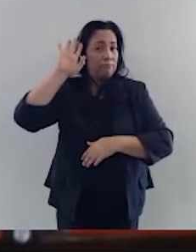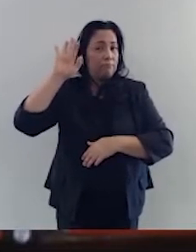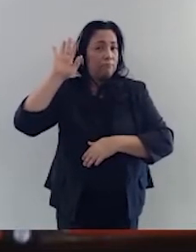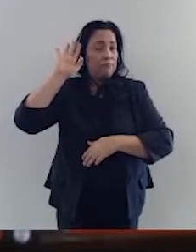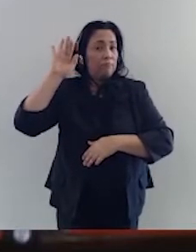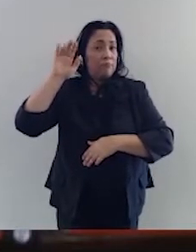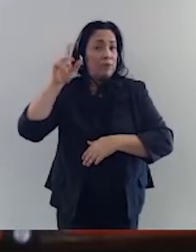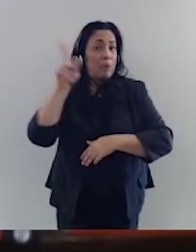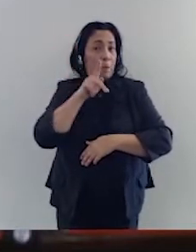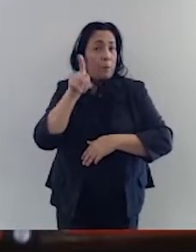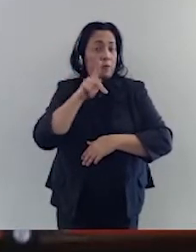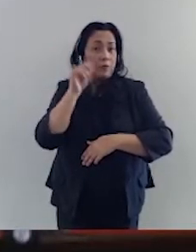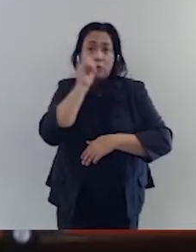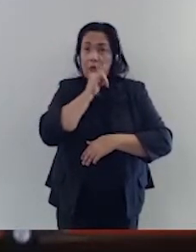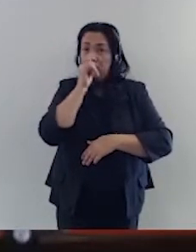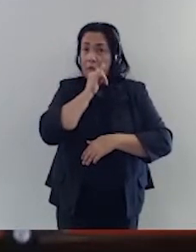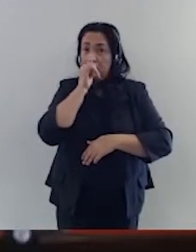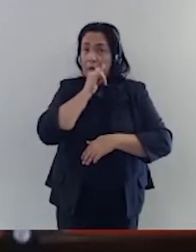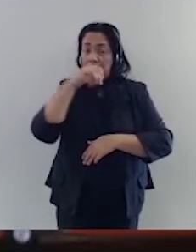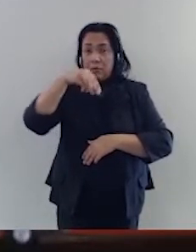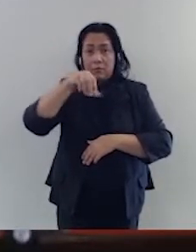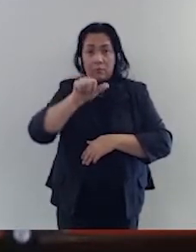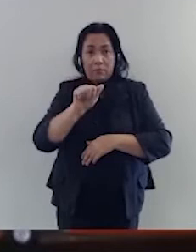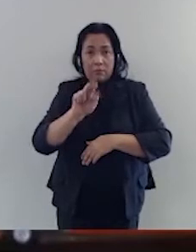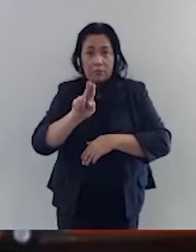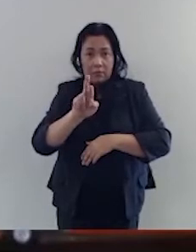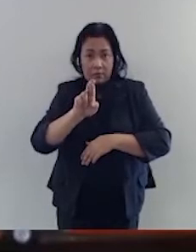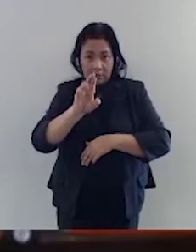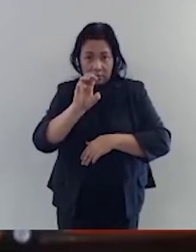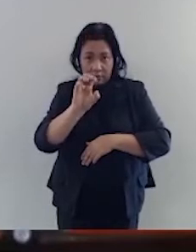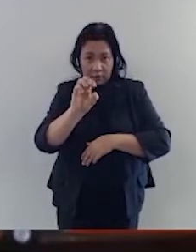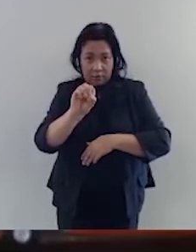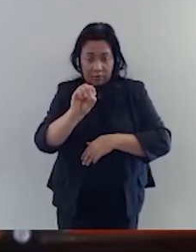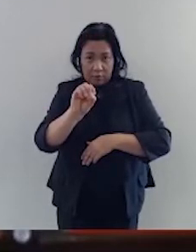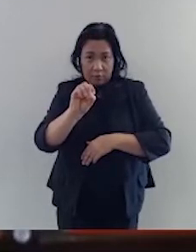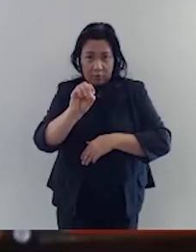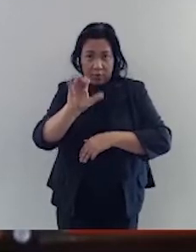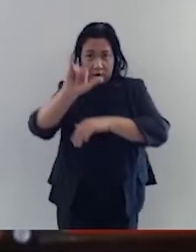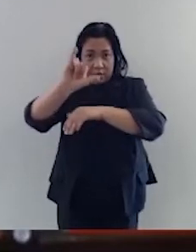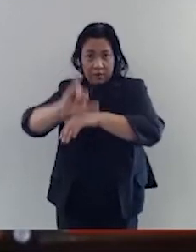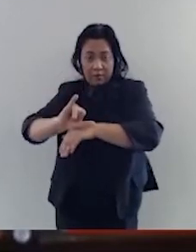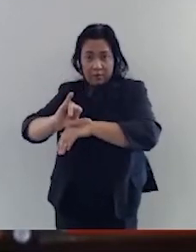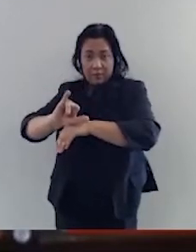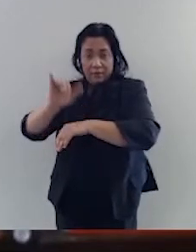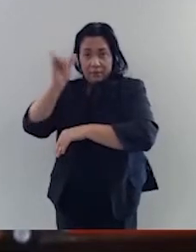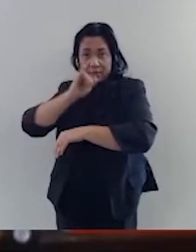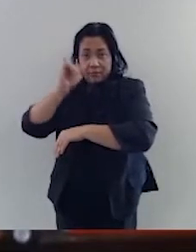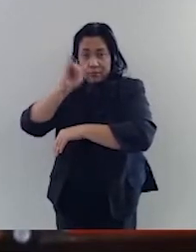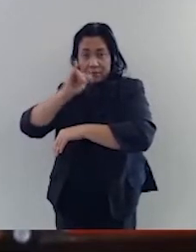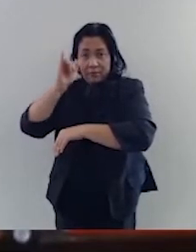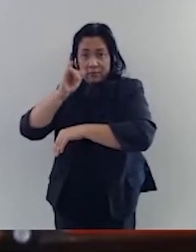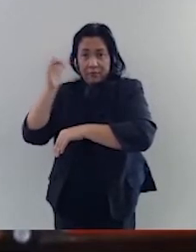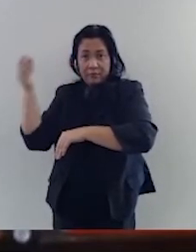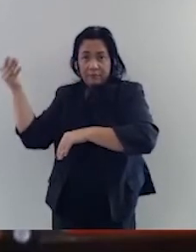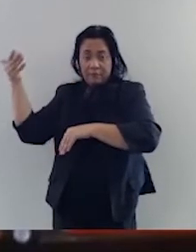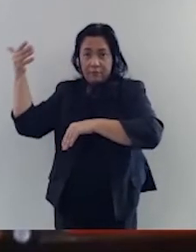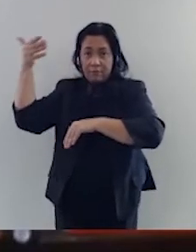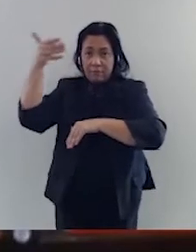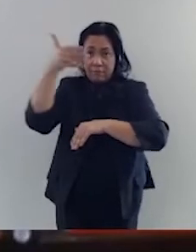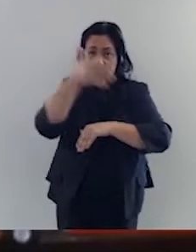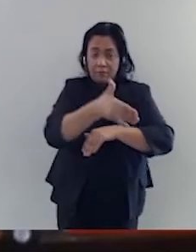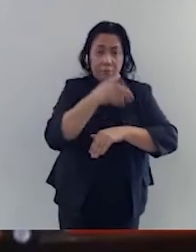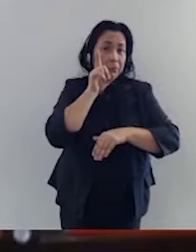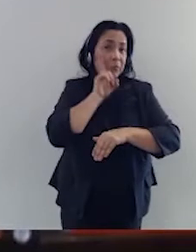professor italiano Mauro Capelletti, que sai de Florença e se estabelece em Stanford, nos Estados Unidos,